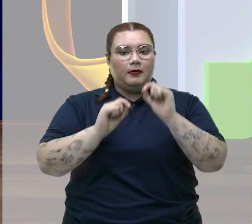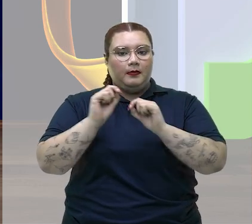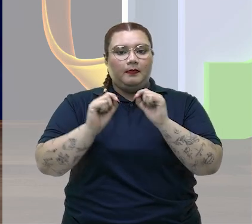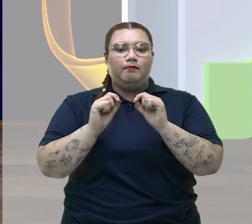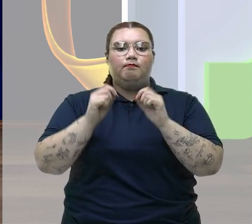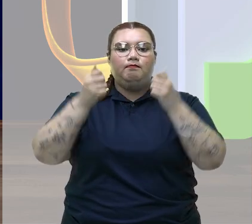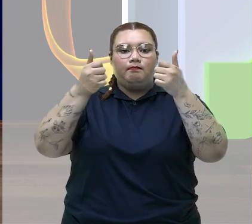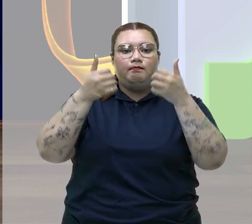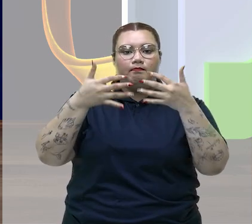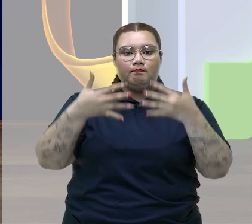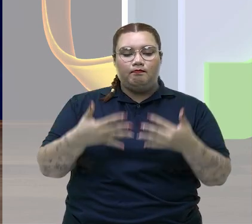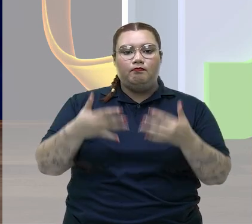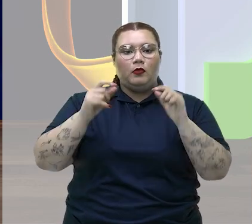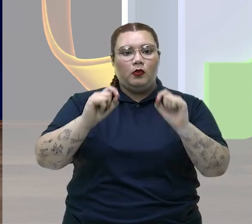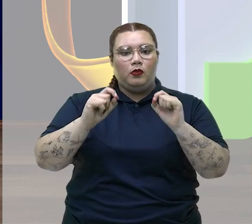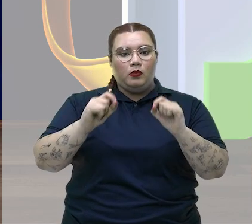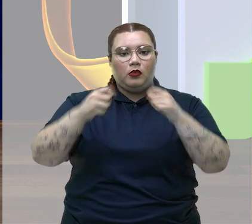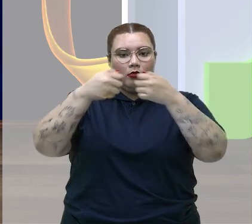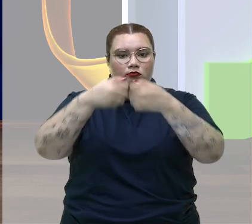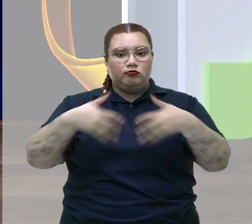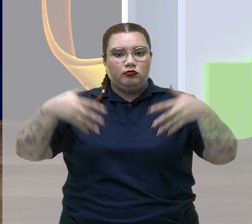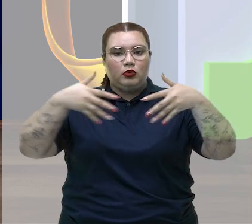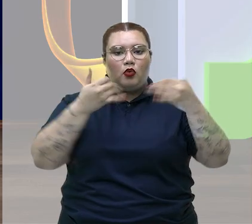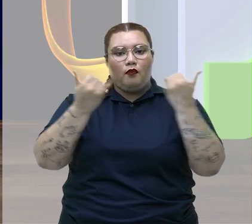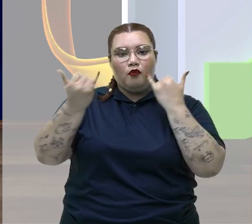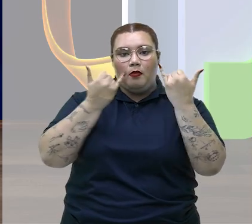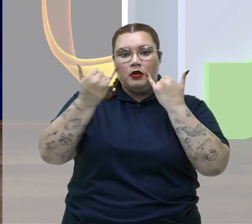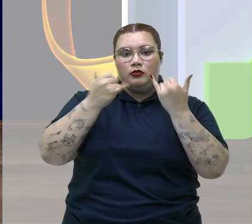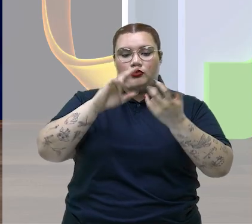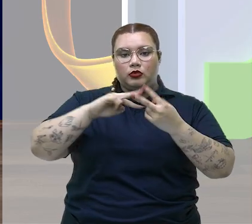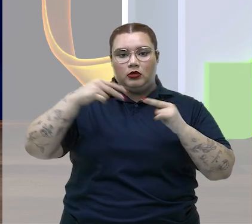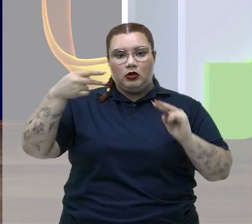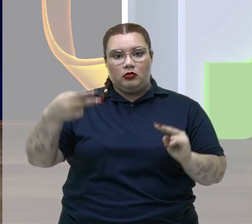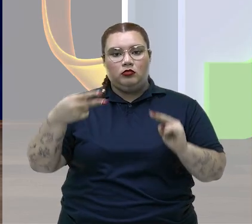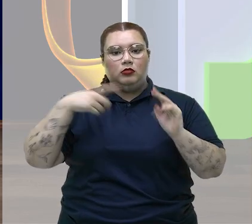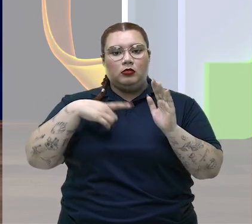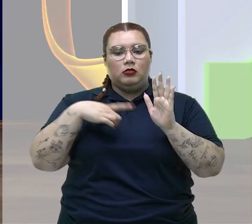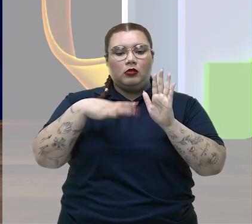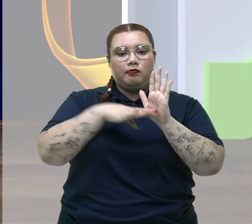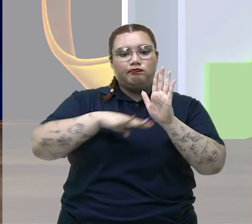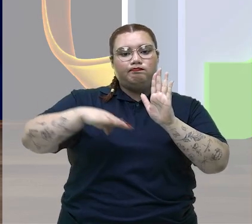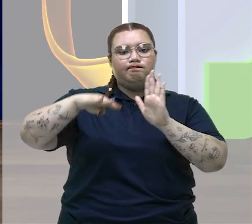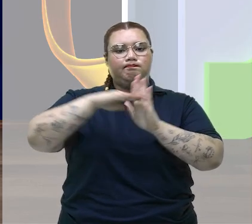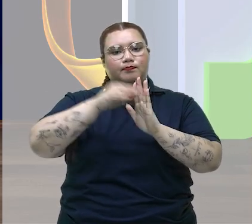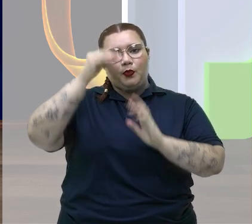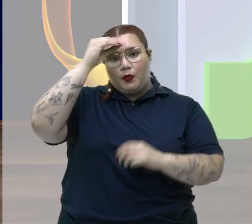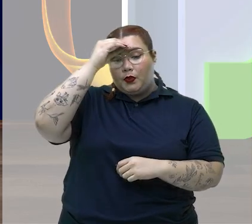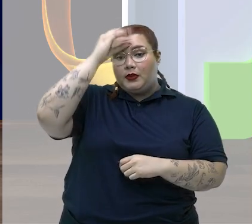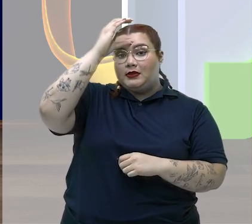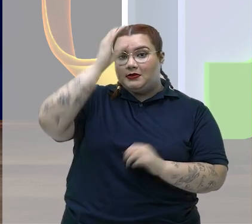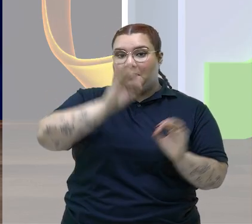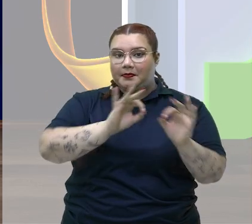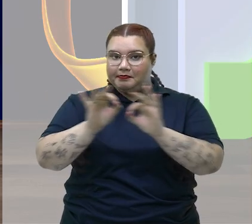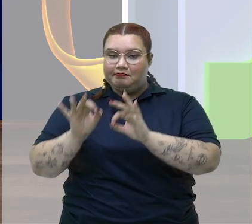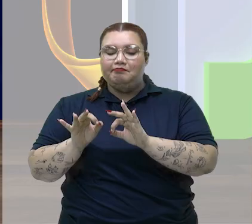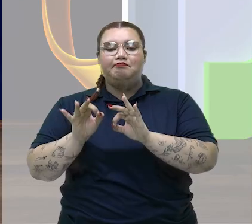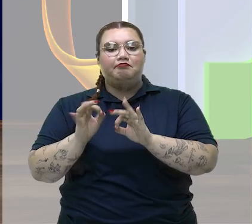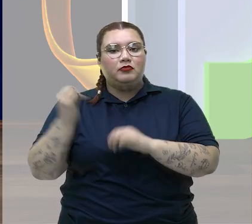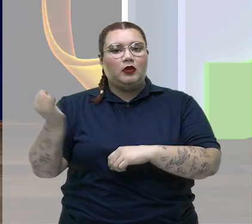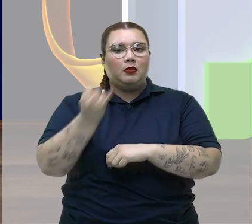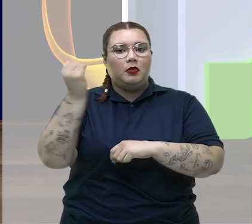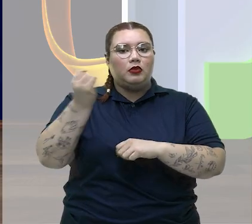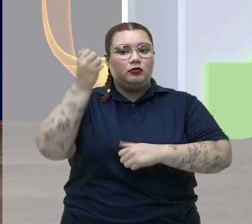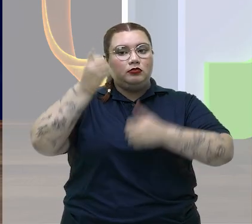genético, permeando pelos conceitos, né? Aumentando o nosso vocabulário, falar sobre a importância